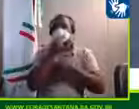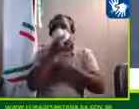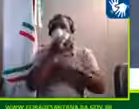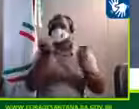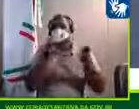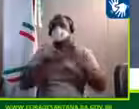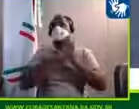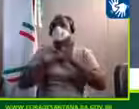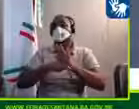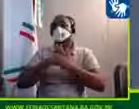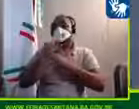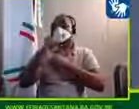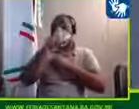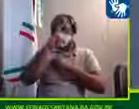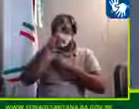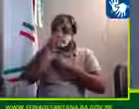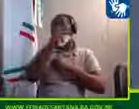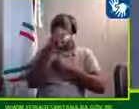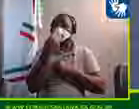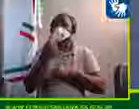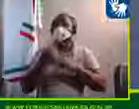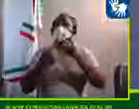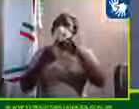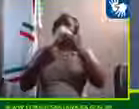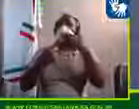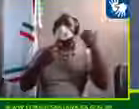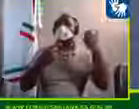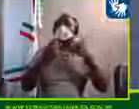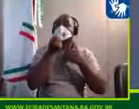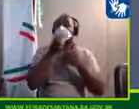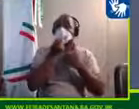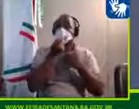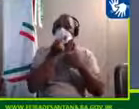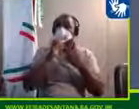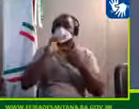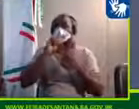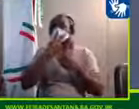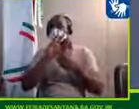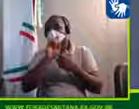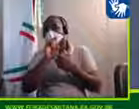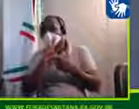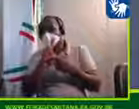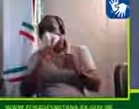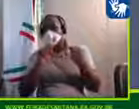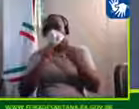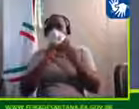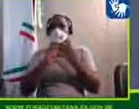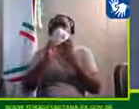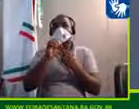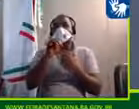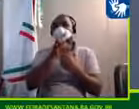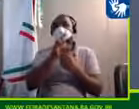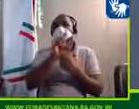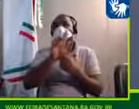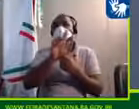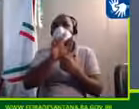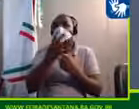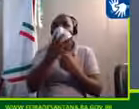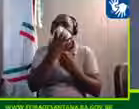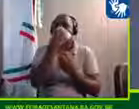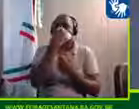manejados. Agora, o mais forte que tem no hospital de campanha, o melhor remédio para a COVID chama-se oxigênio.